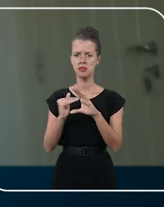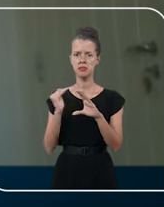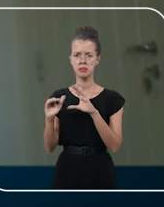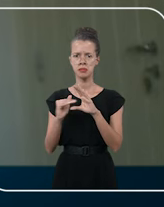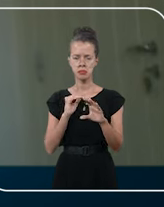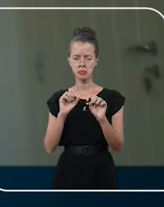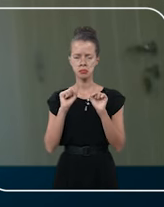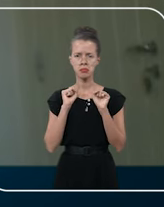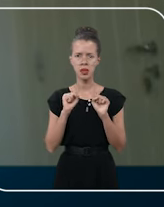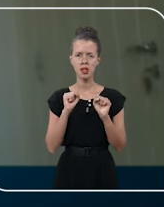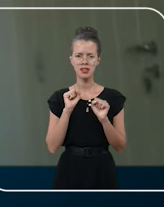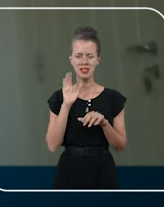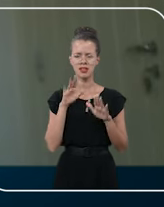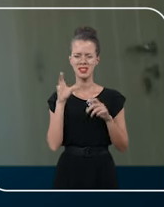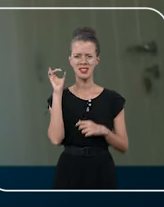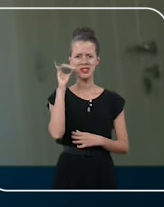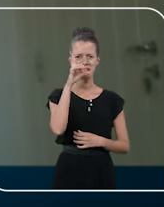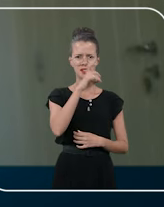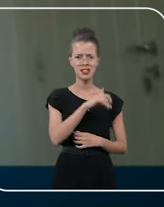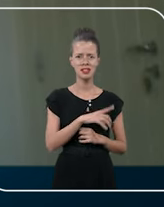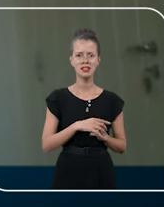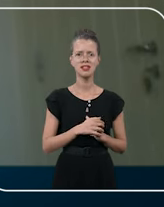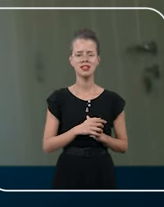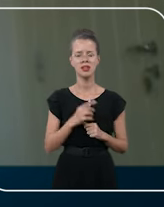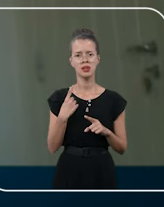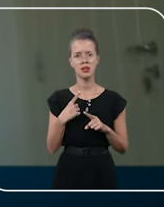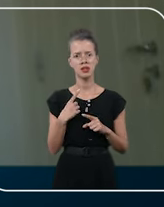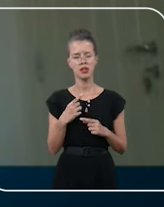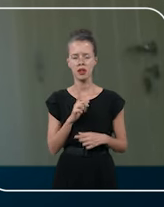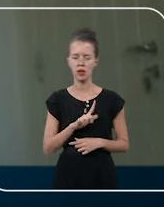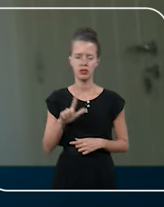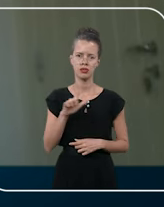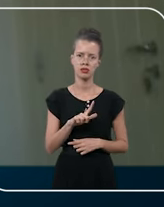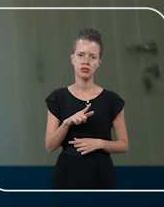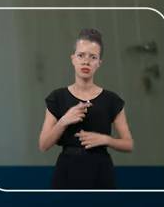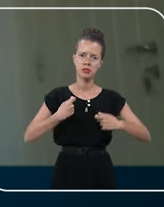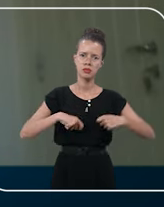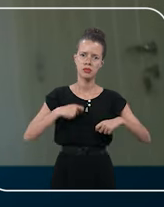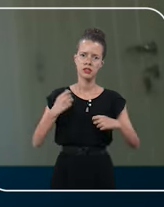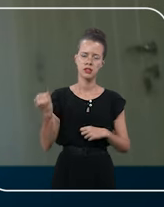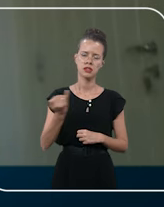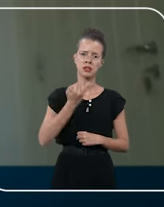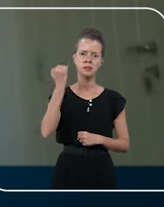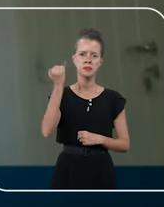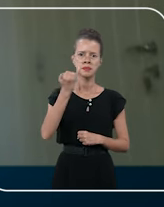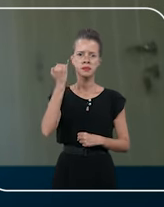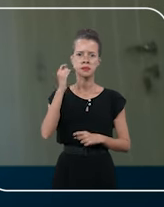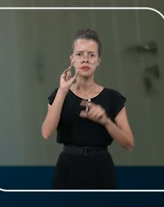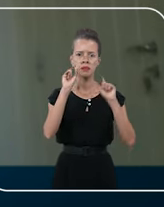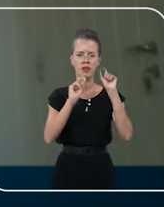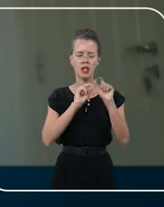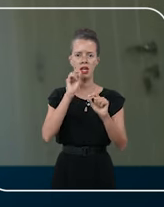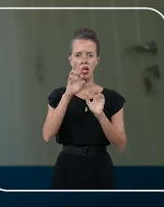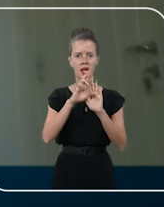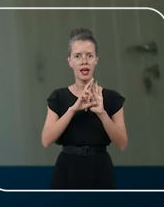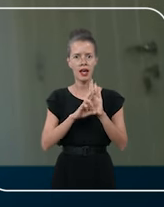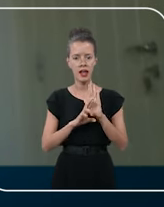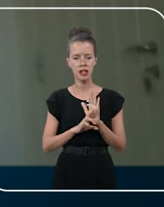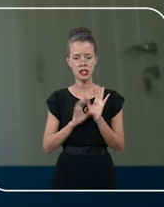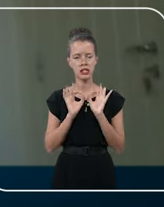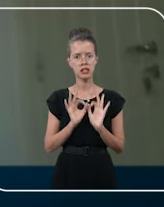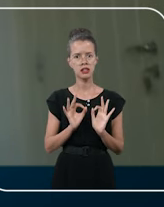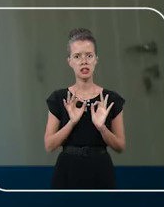prontuários. É óbvio que é necessário haver uma um critério a respeito de como que esses dados vão